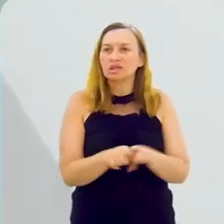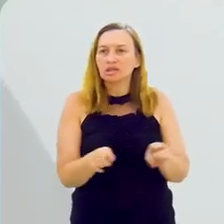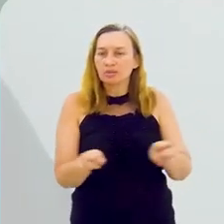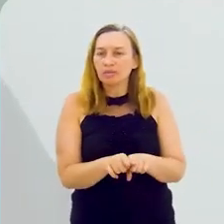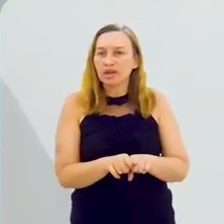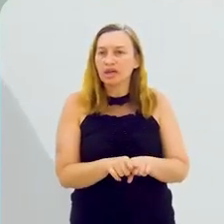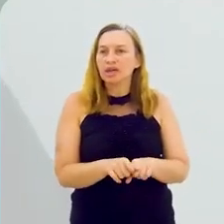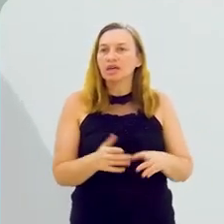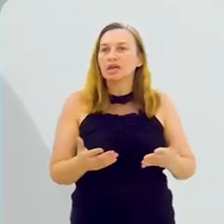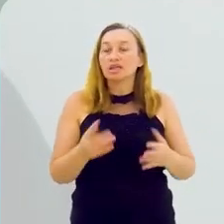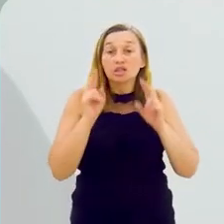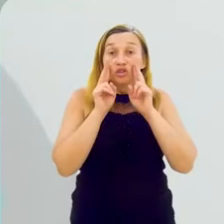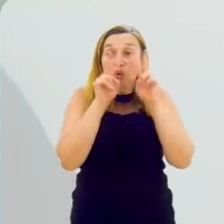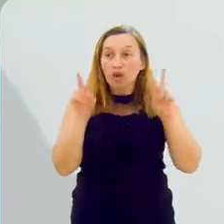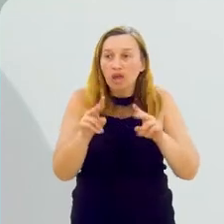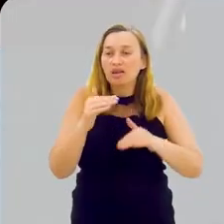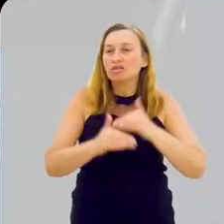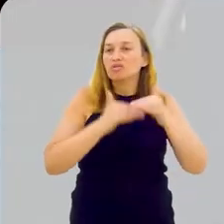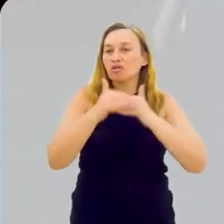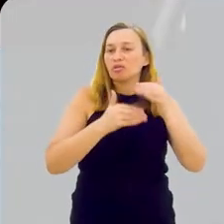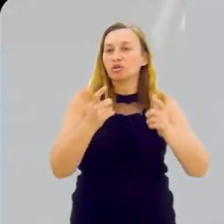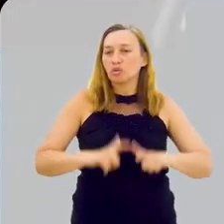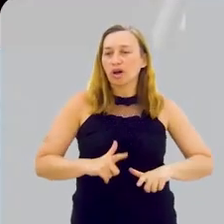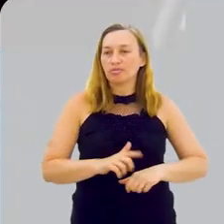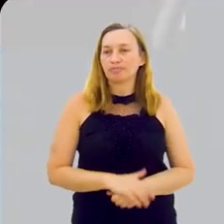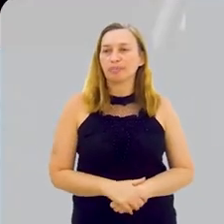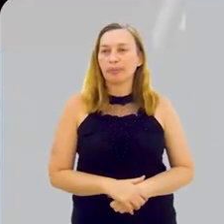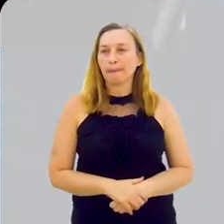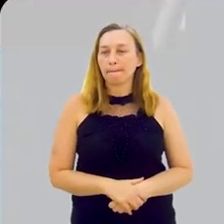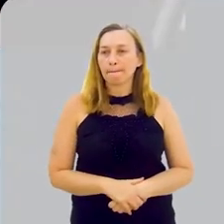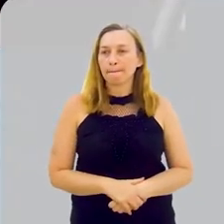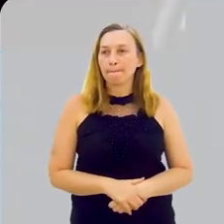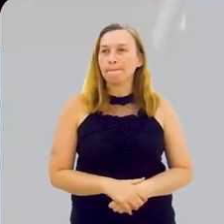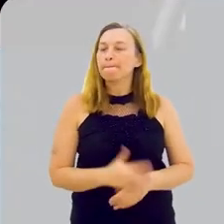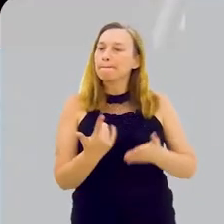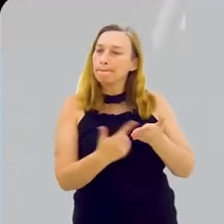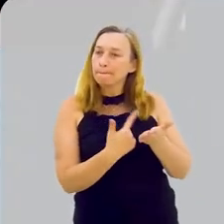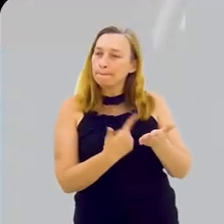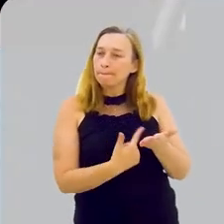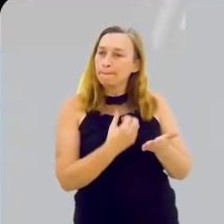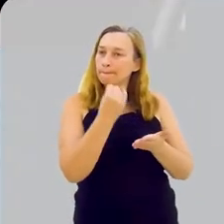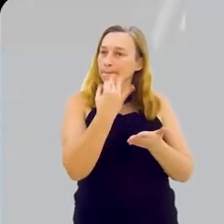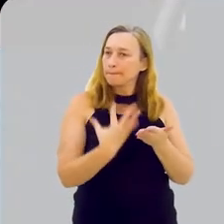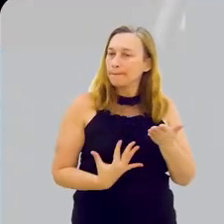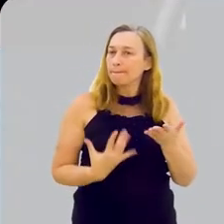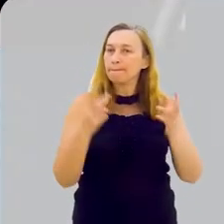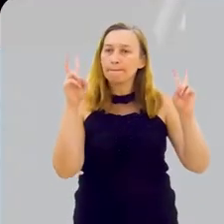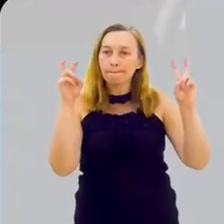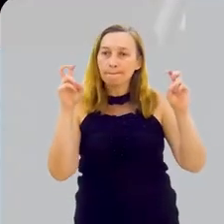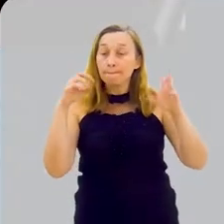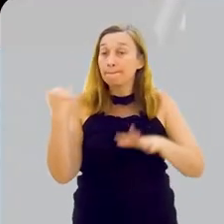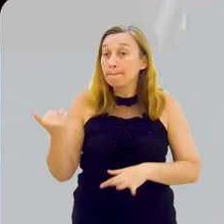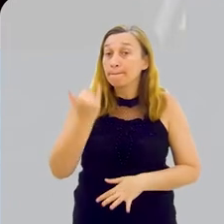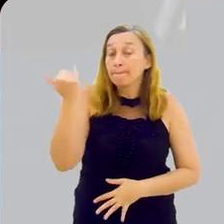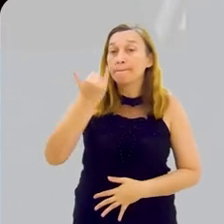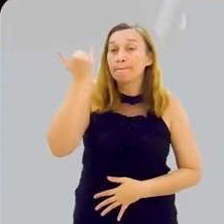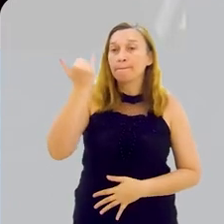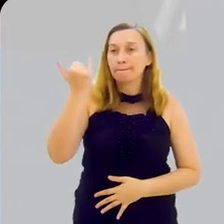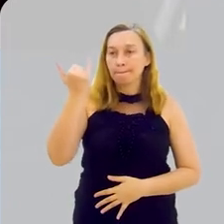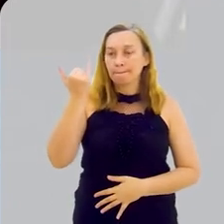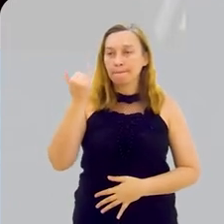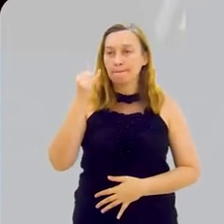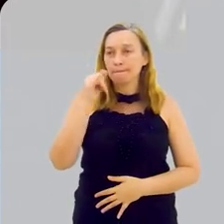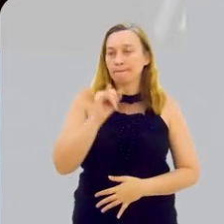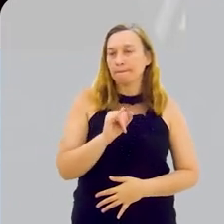e fomento ao empreendedorismo, mas também nesse olhar do desenvolvimento local? O livro fala muito sobre